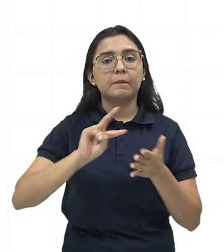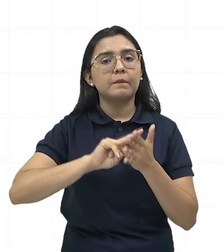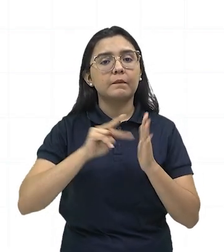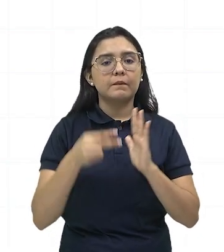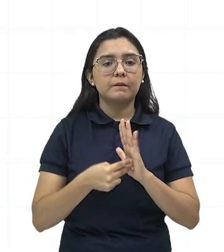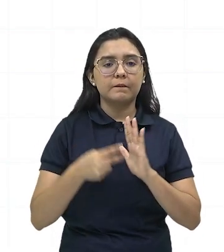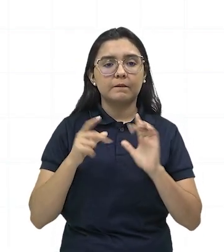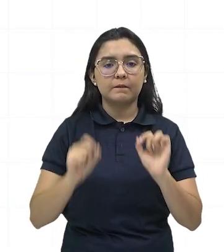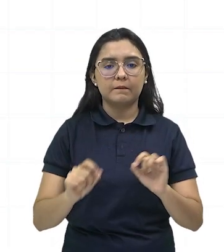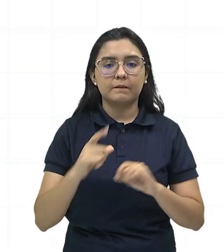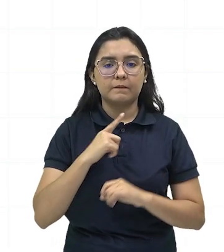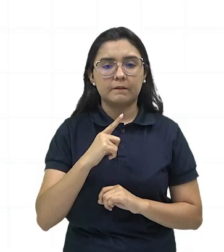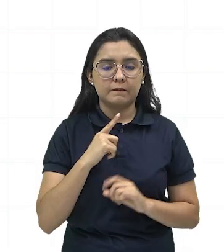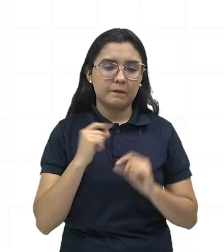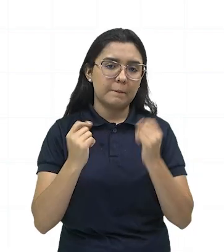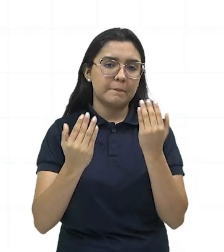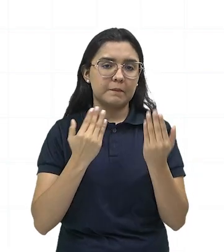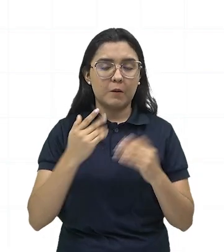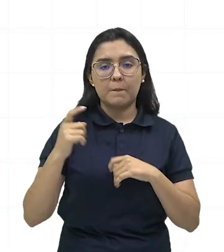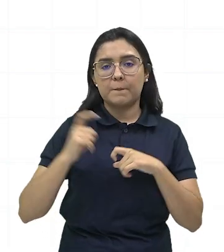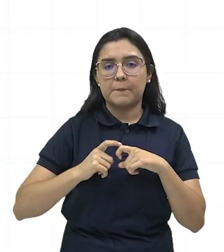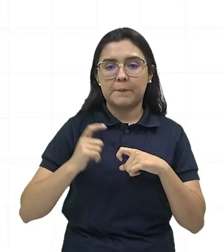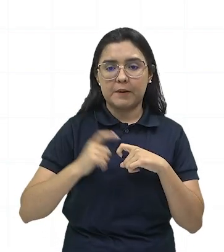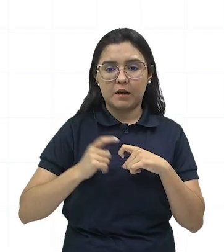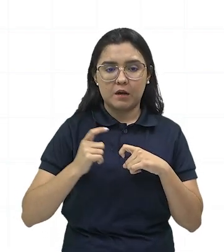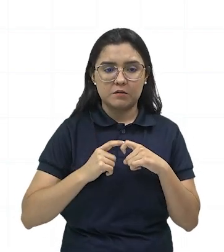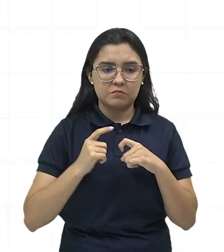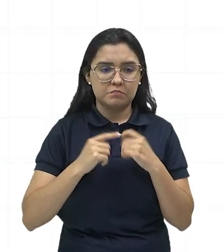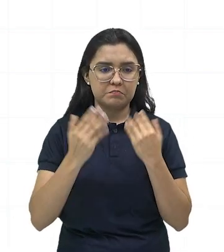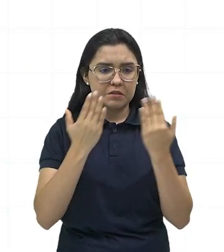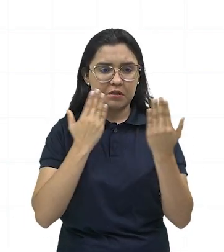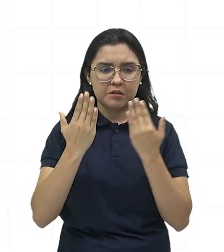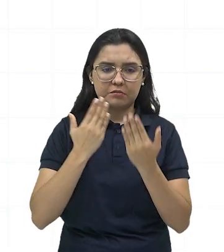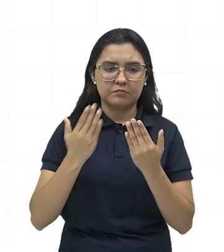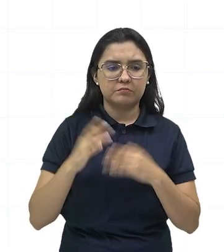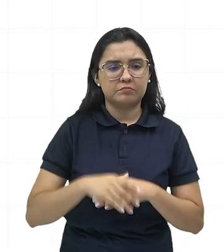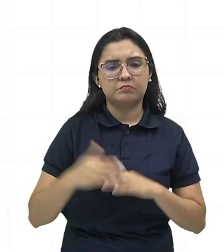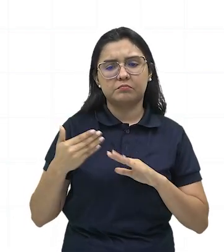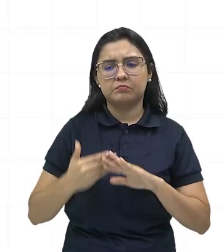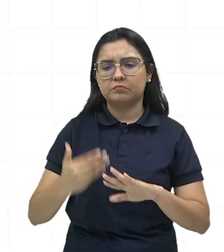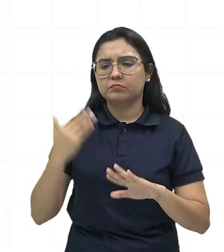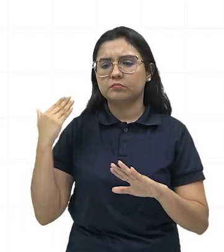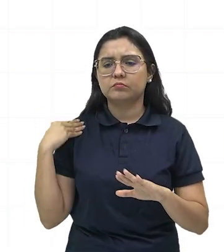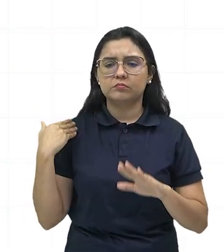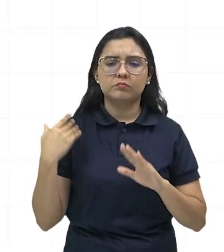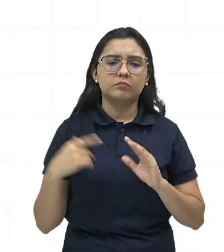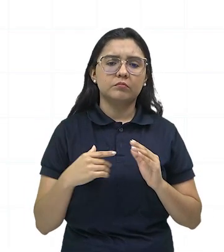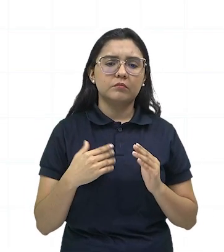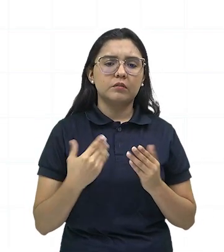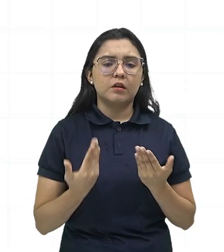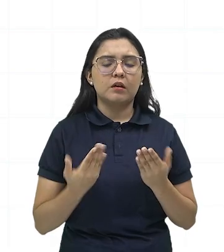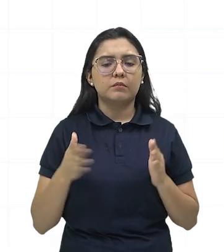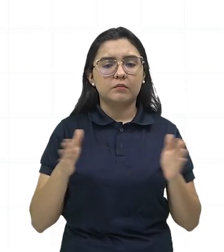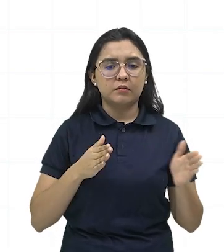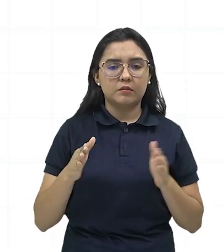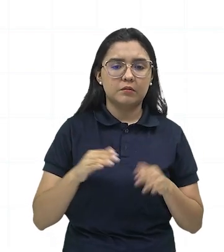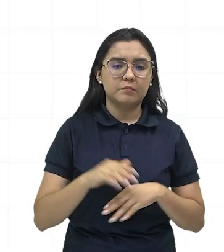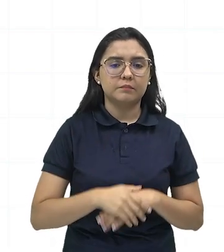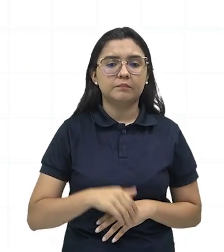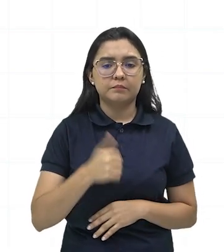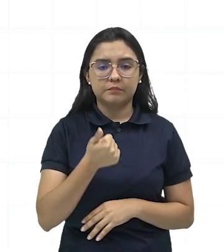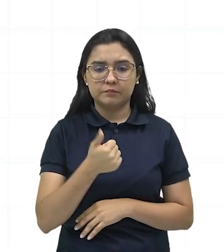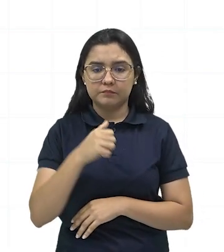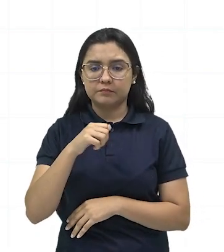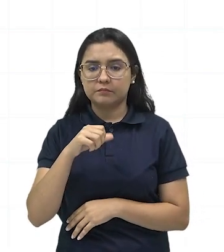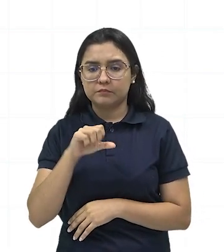significa médico psiquiatra, que na época de 1881, mais ou menos, era um